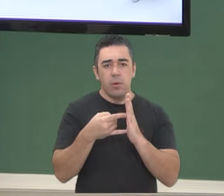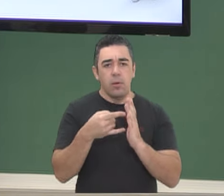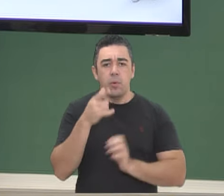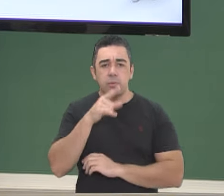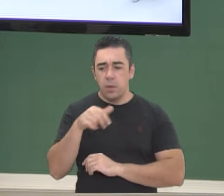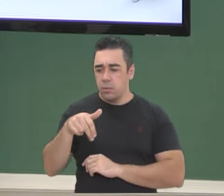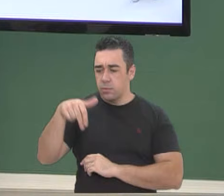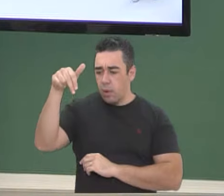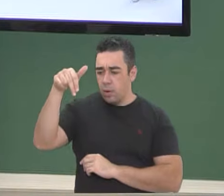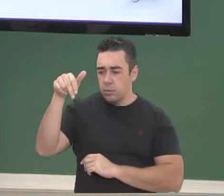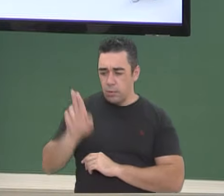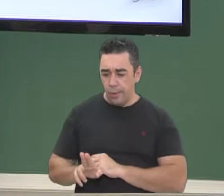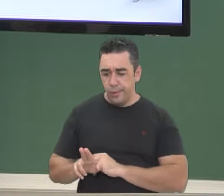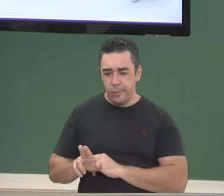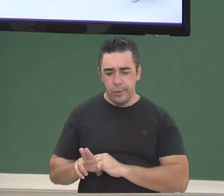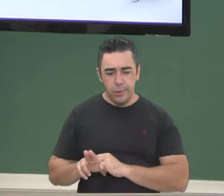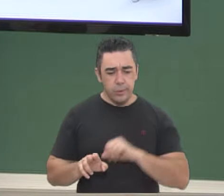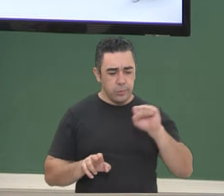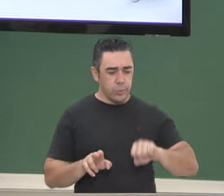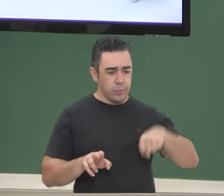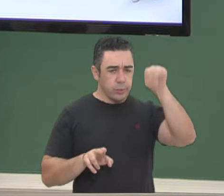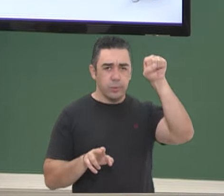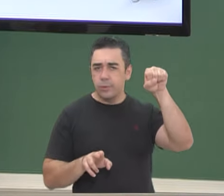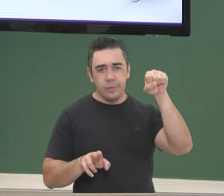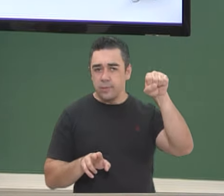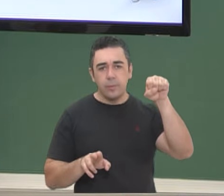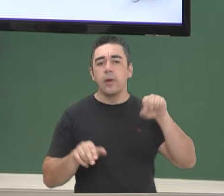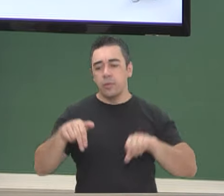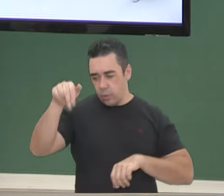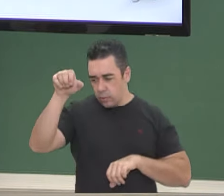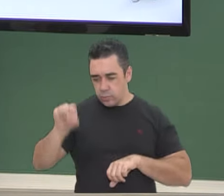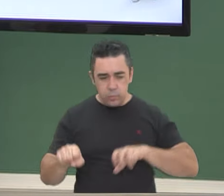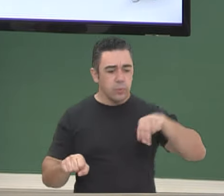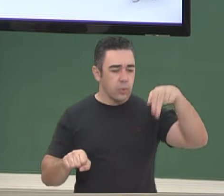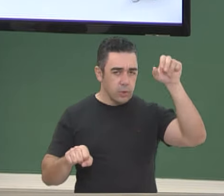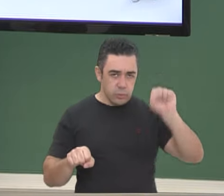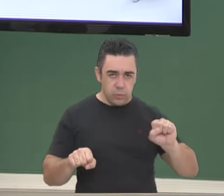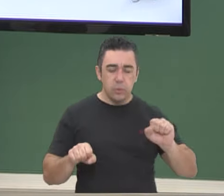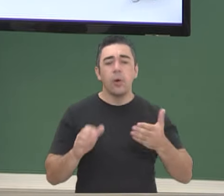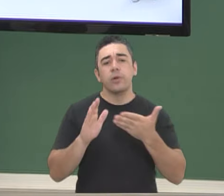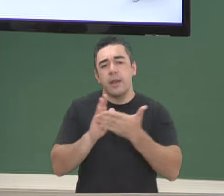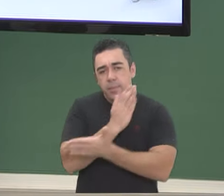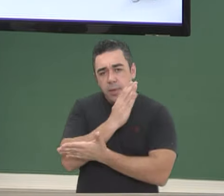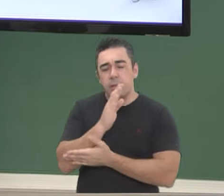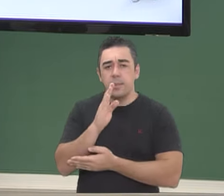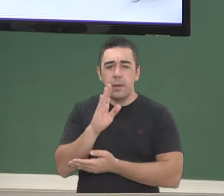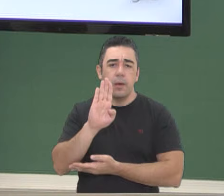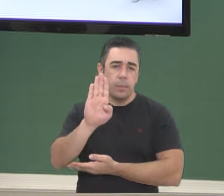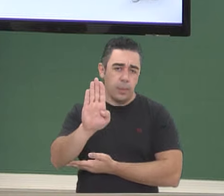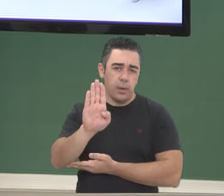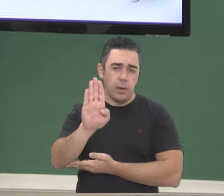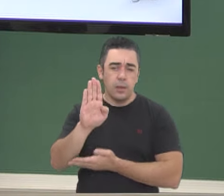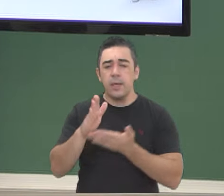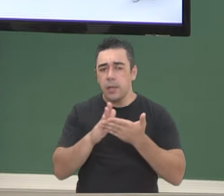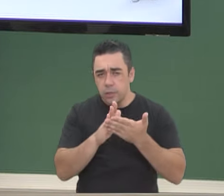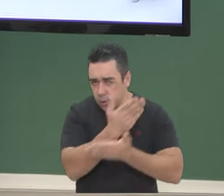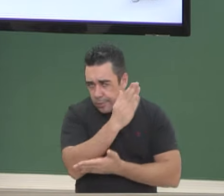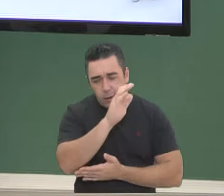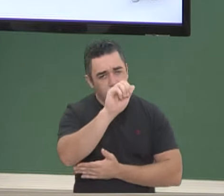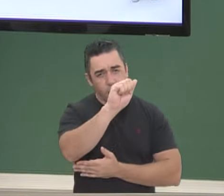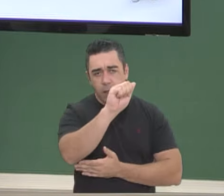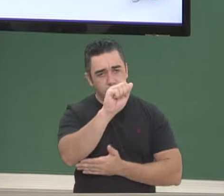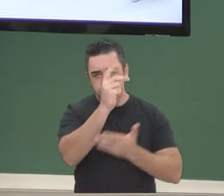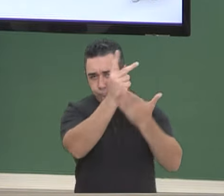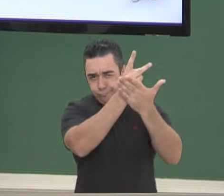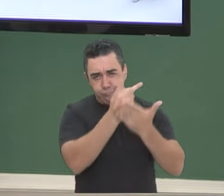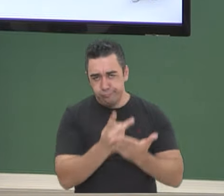ou polo sul então gente já poderia eliminar a alternativa ab poderíamos eliminar a a também